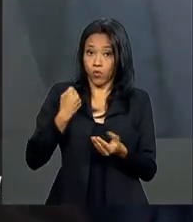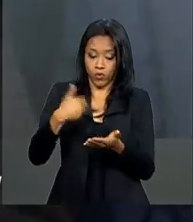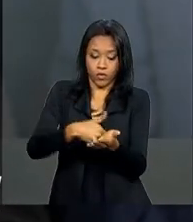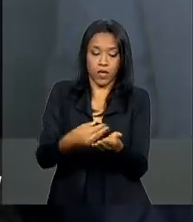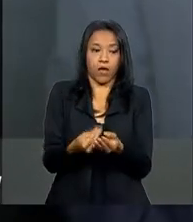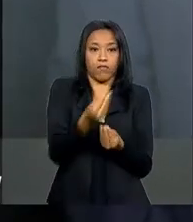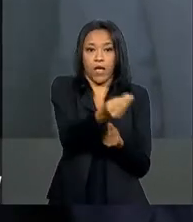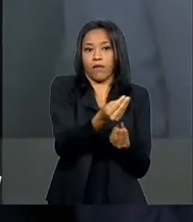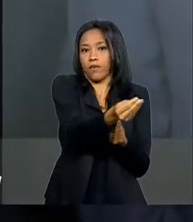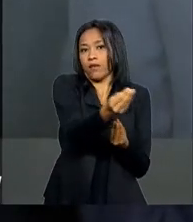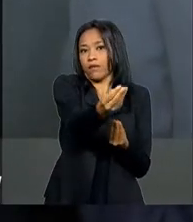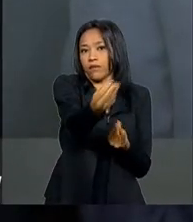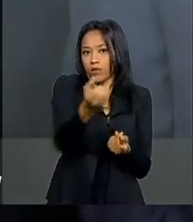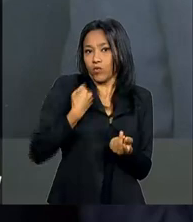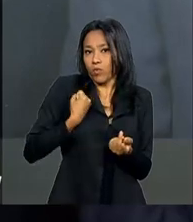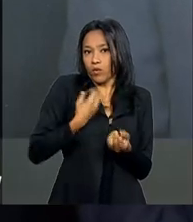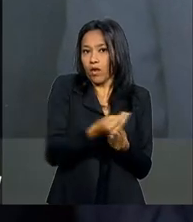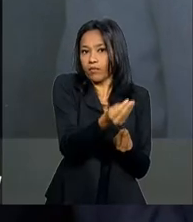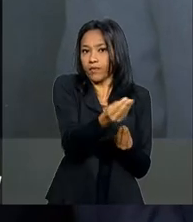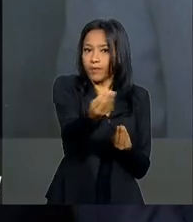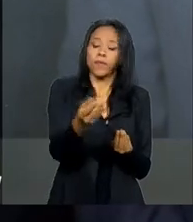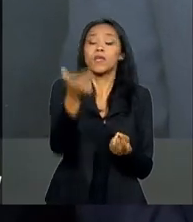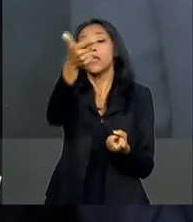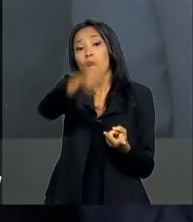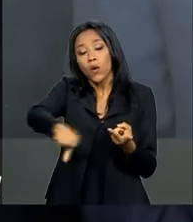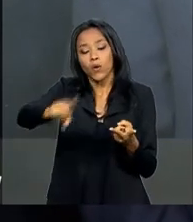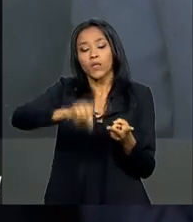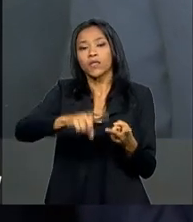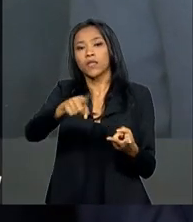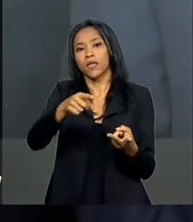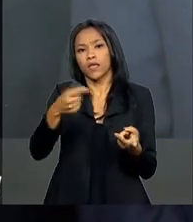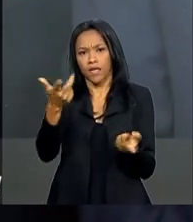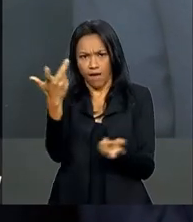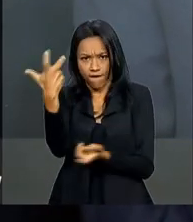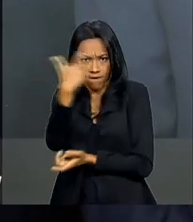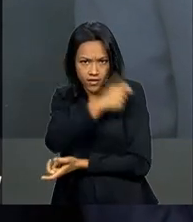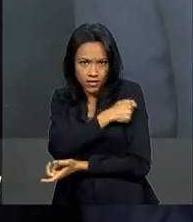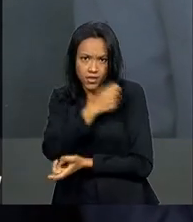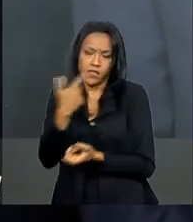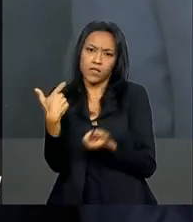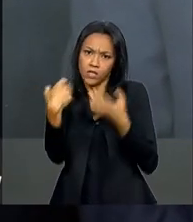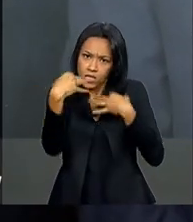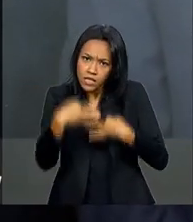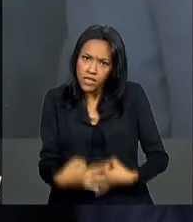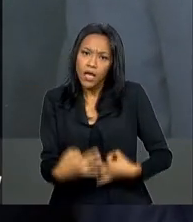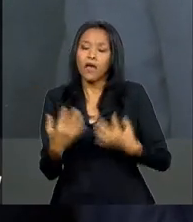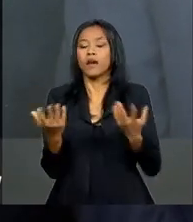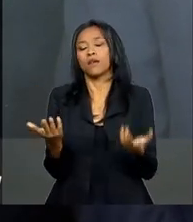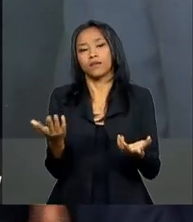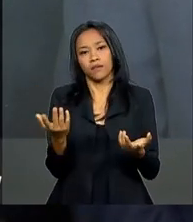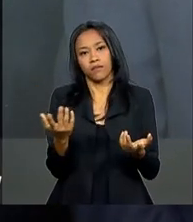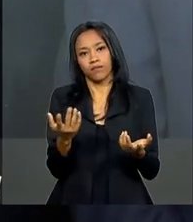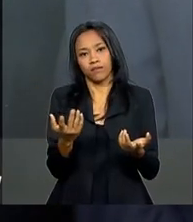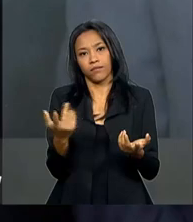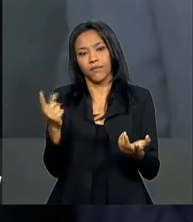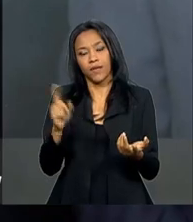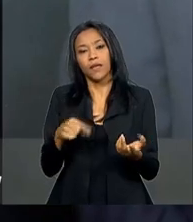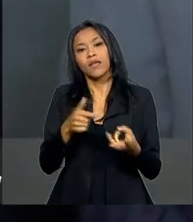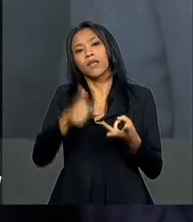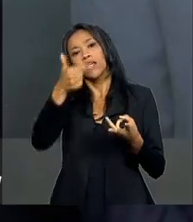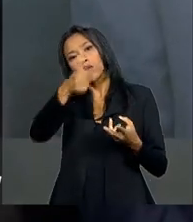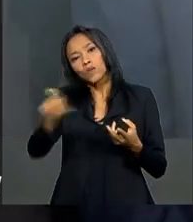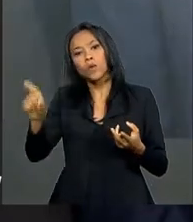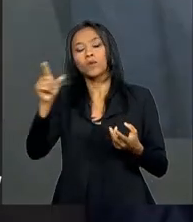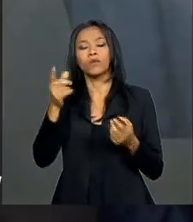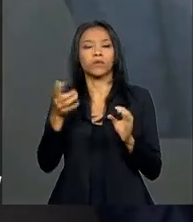é organizadora, de modo a permitir que a vacinação seja competente e correta, que os outros